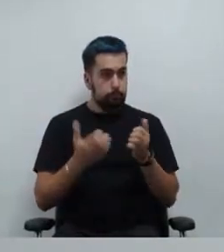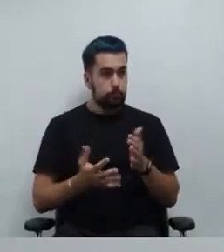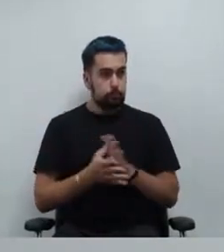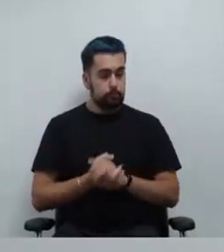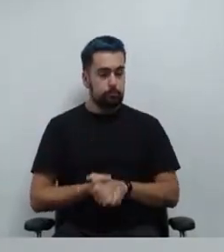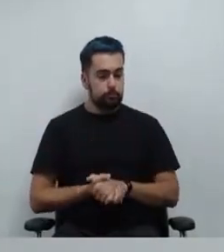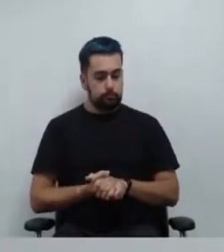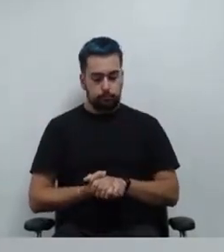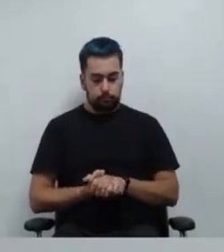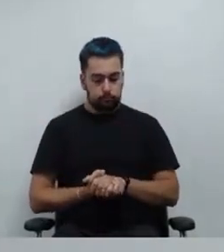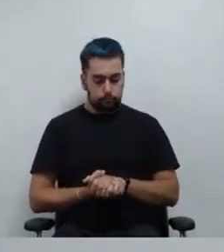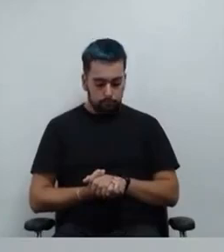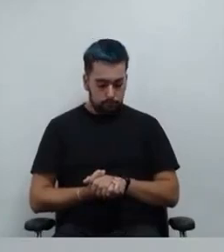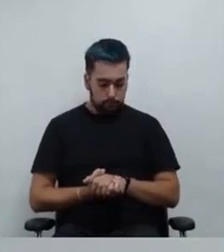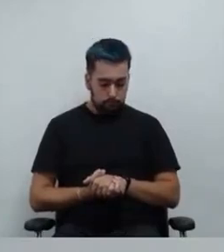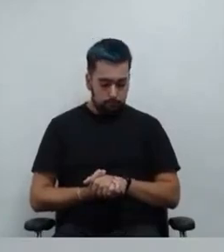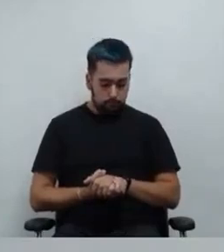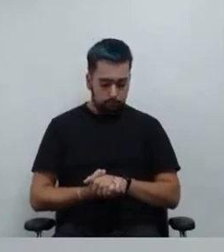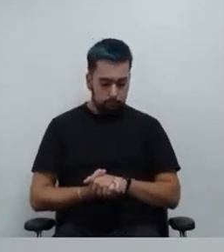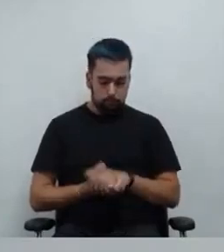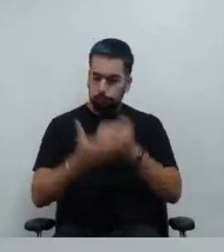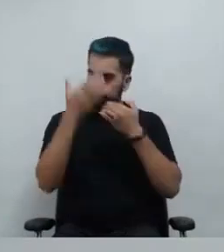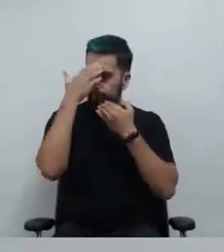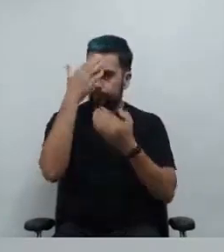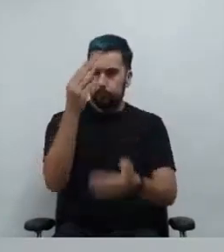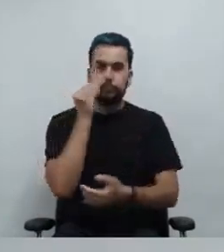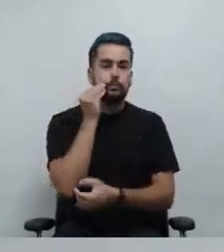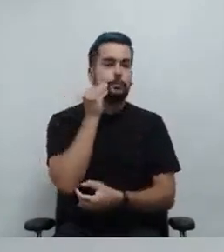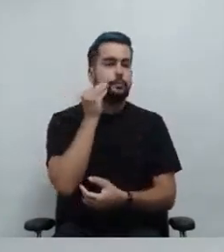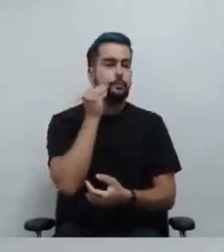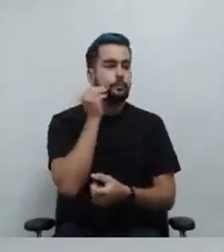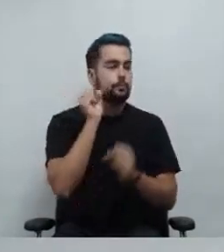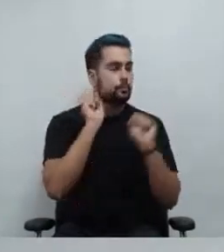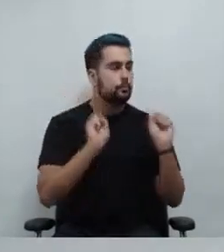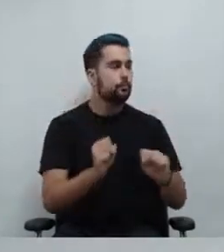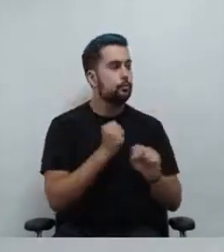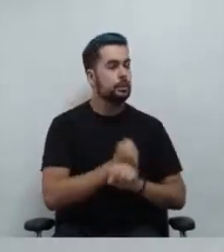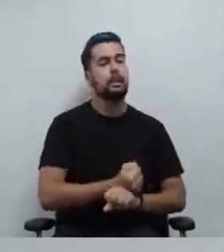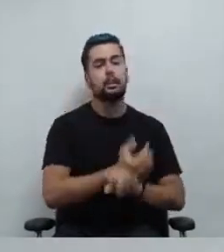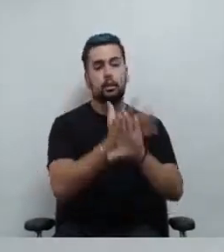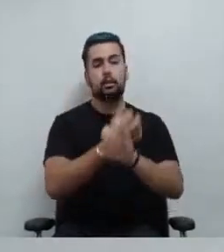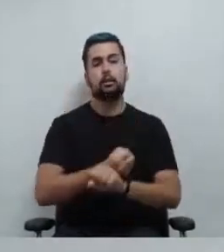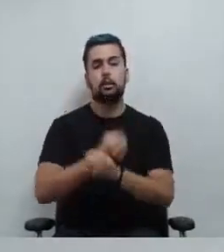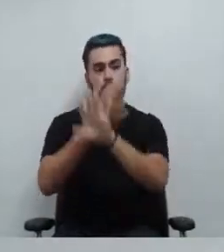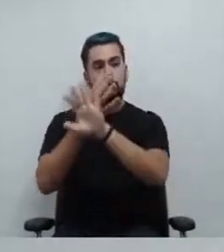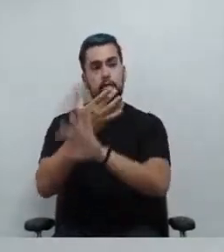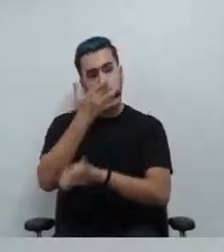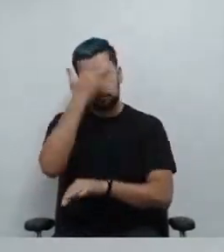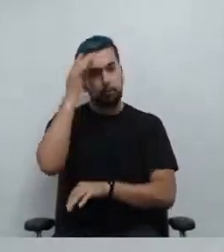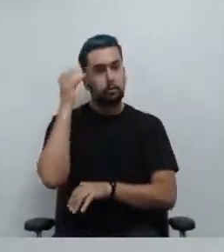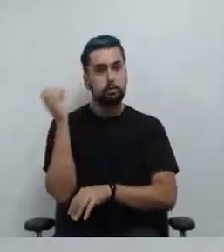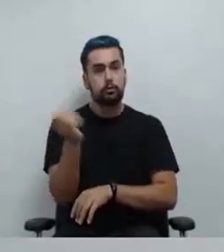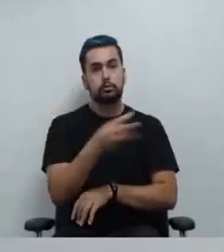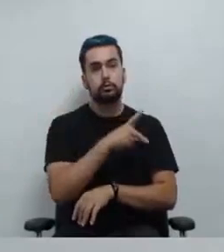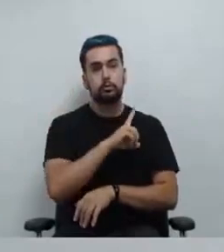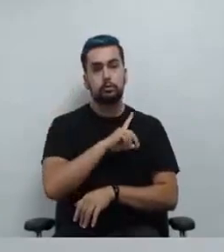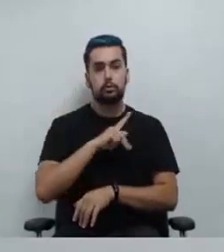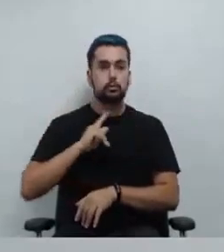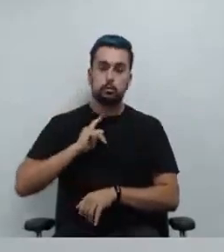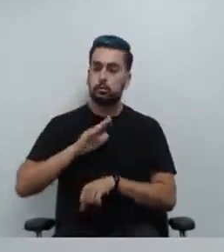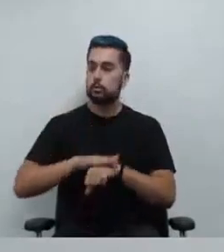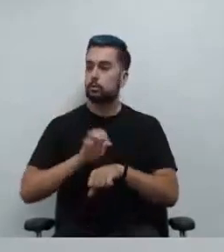e uma grata oportunidade de poder ligar sempre para os novos defensores que estavam em processo de estágio probatório, né, para